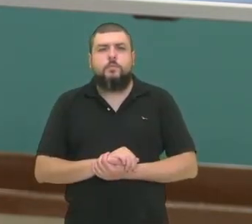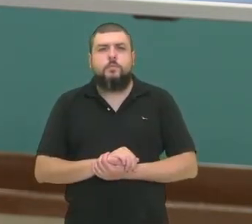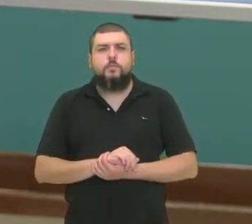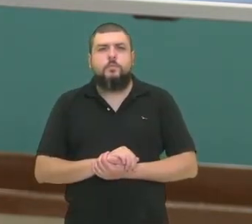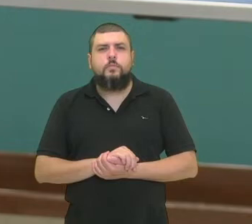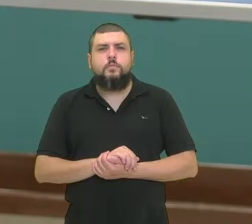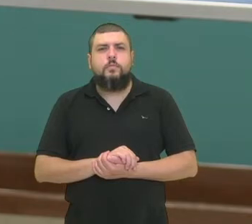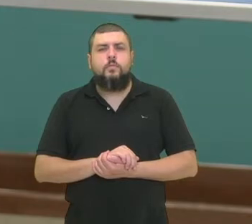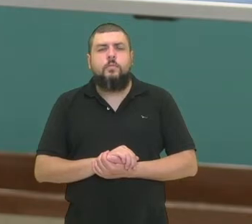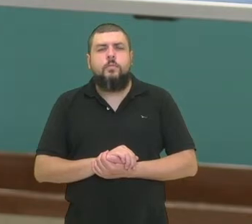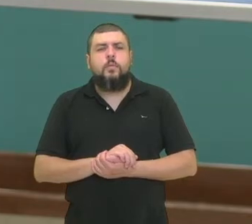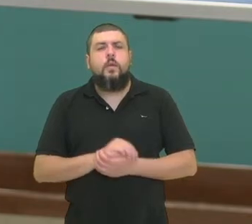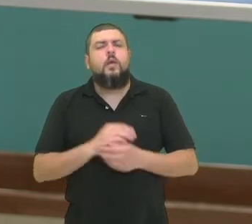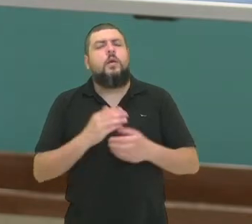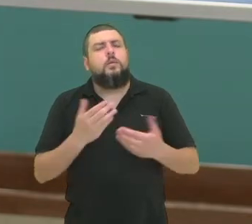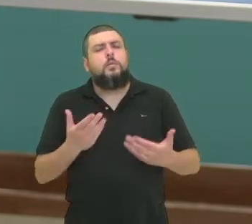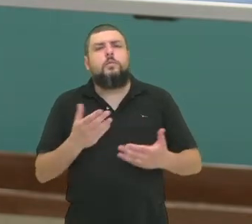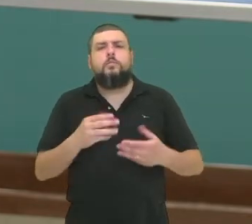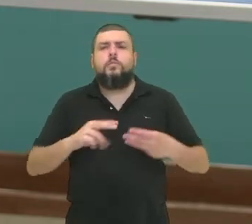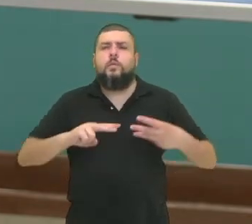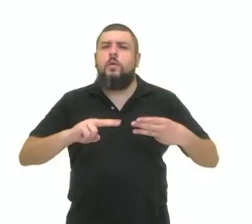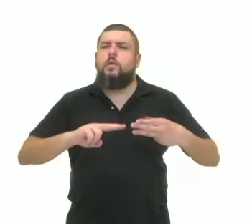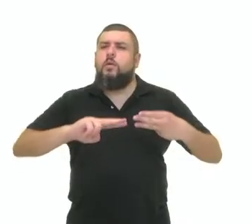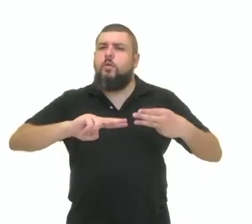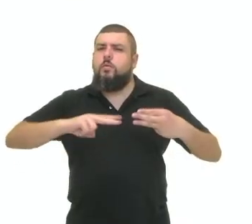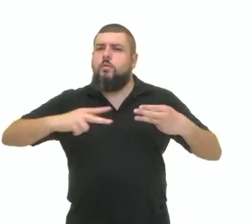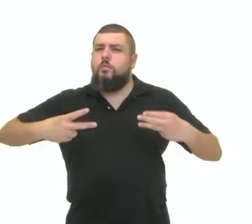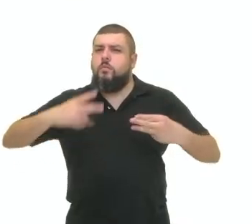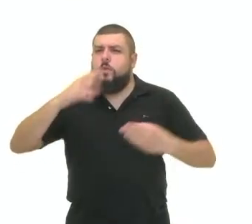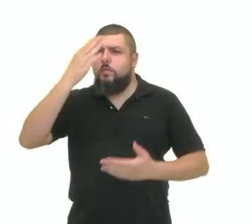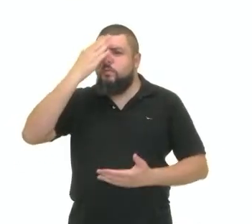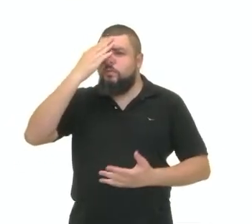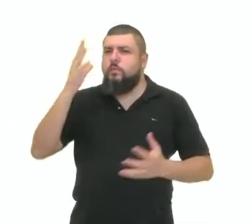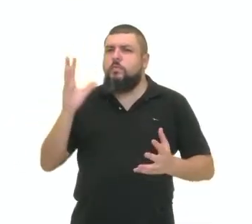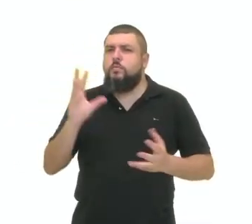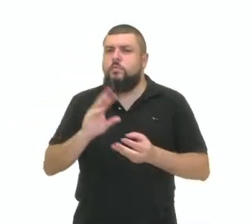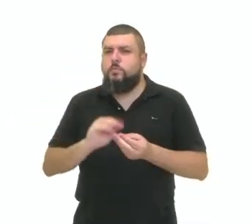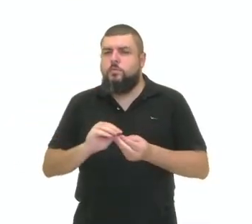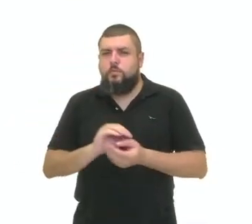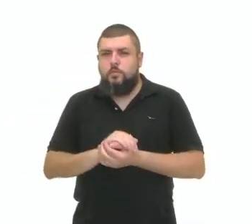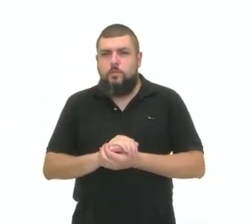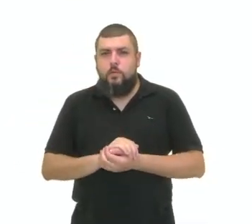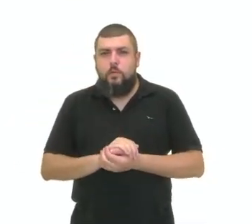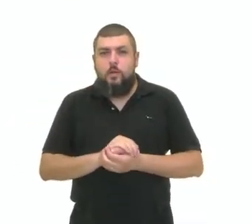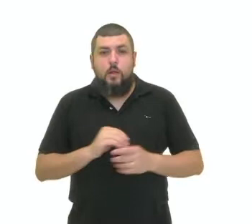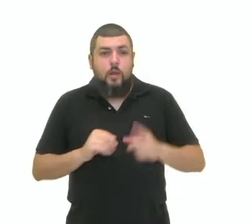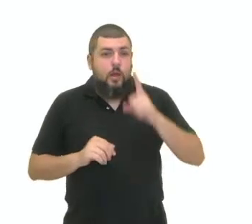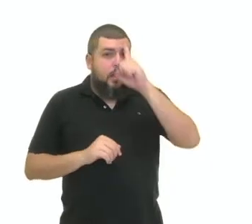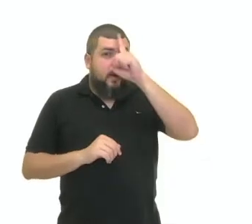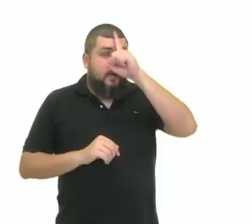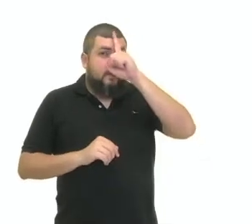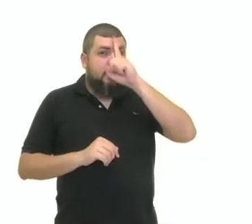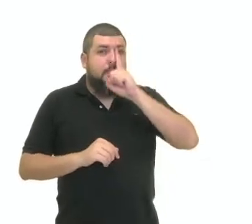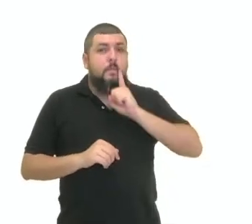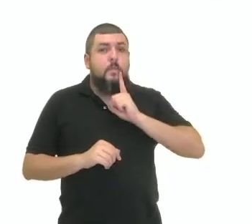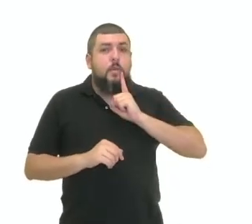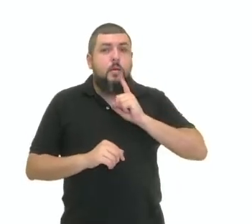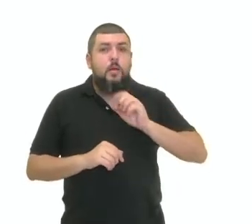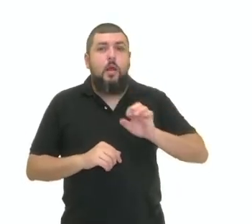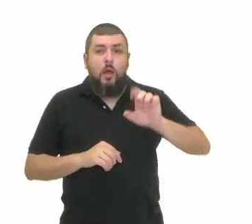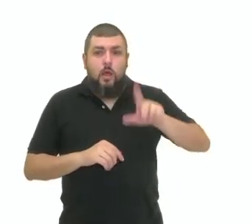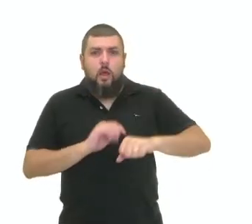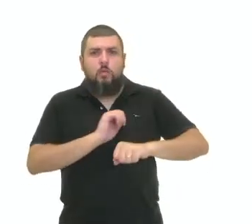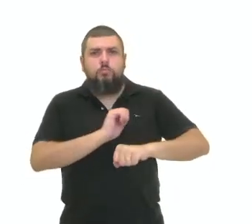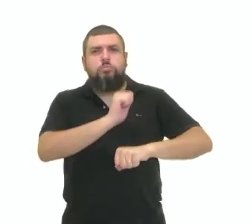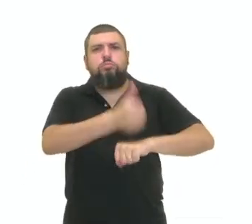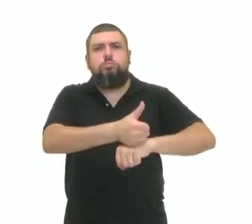Qual foi a conclusão de Mendel com tudo isso? Então, Mendel concluiu que a semente amarela é dominante. Dominante porque